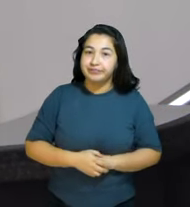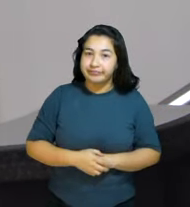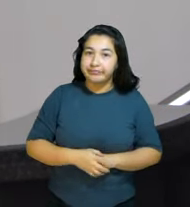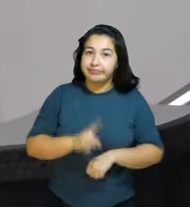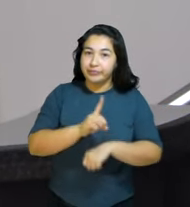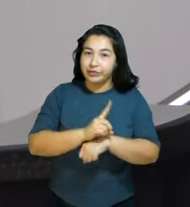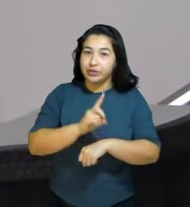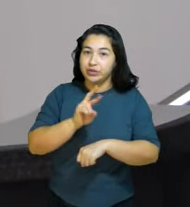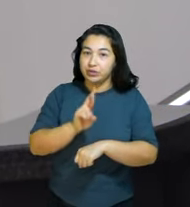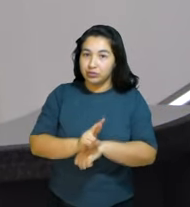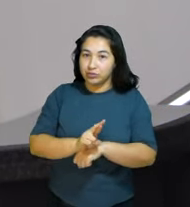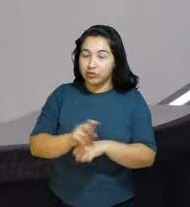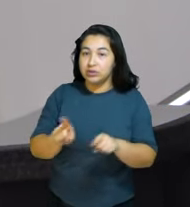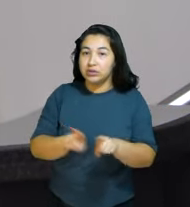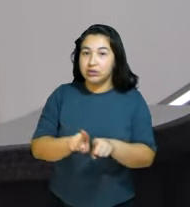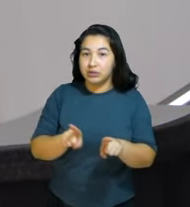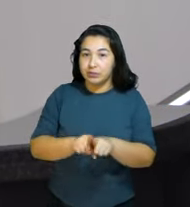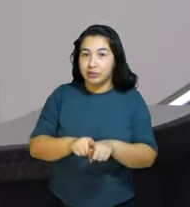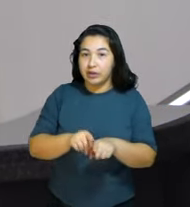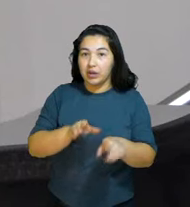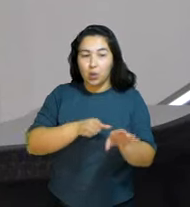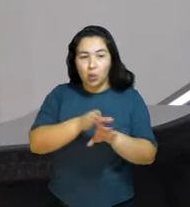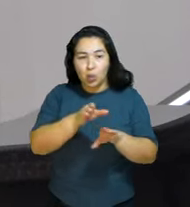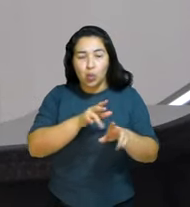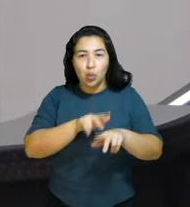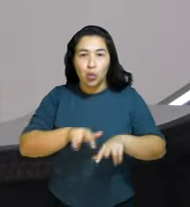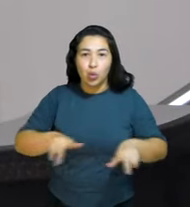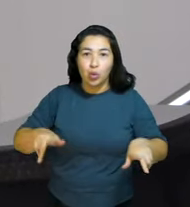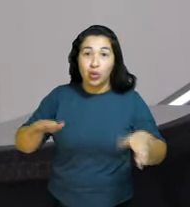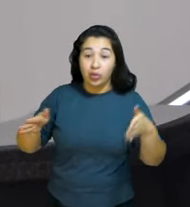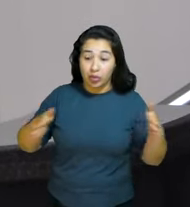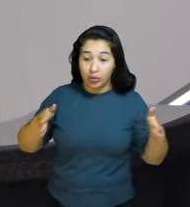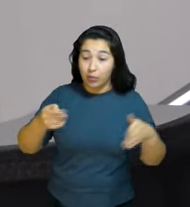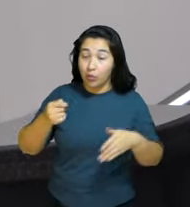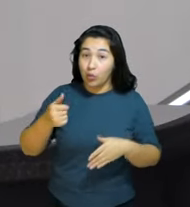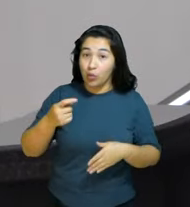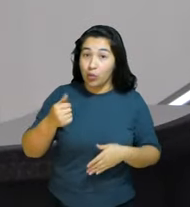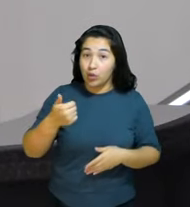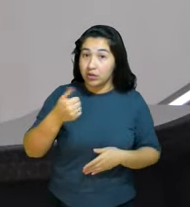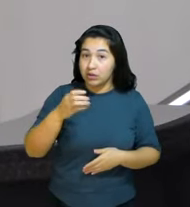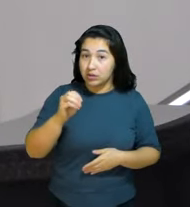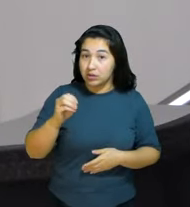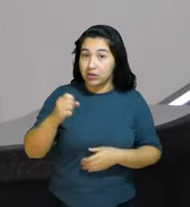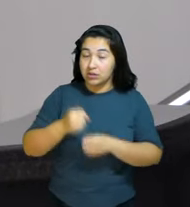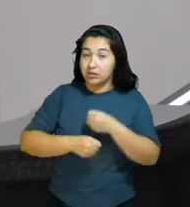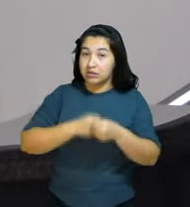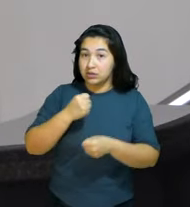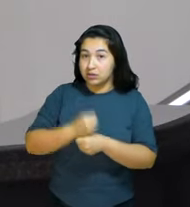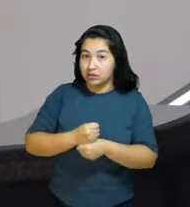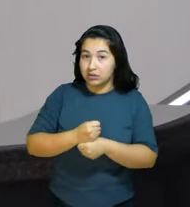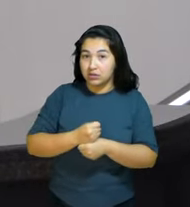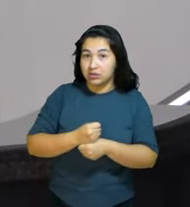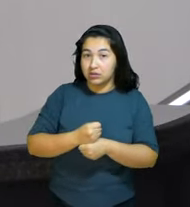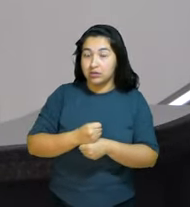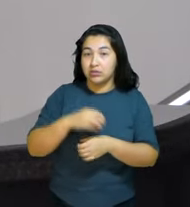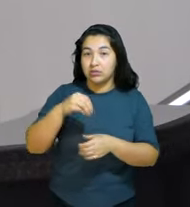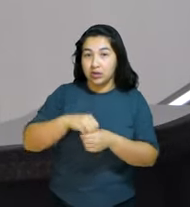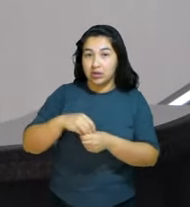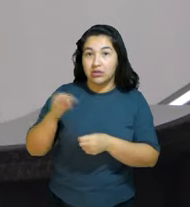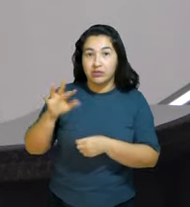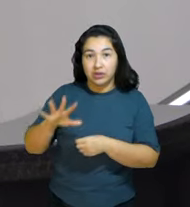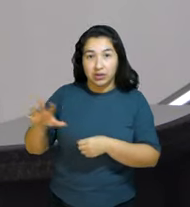como conselheira. Depois estive quase durante 10 anos também no Conselho Estadual de Esporte, 2 desses mandatos enquanto